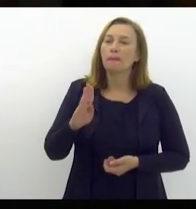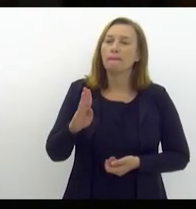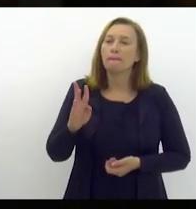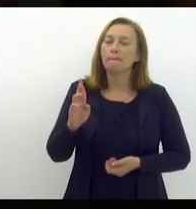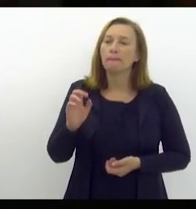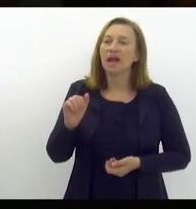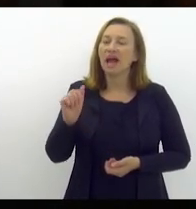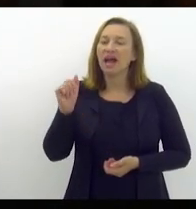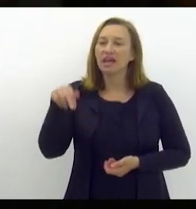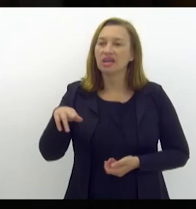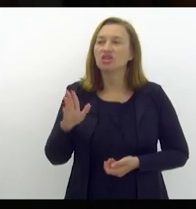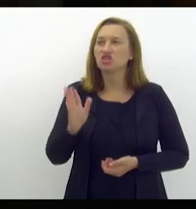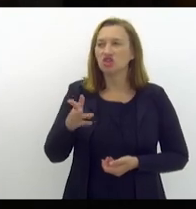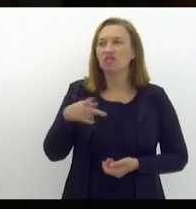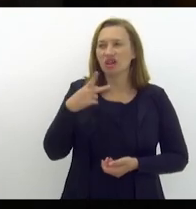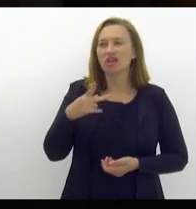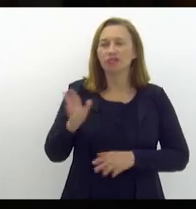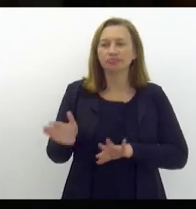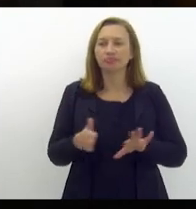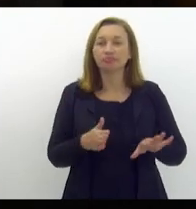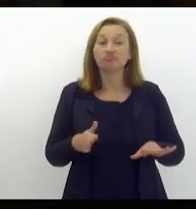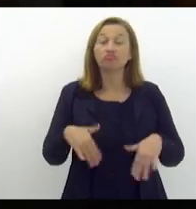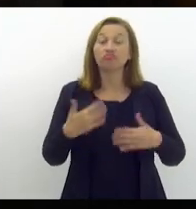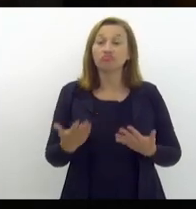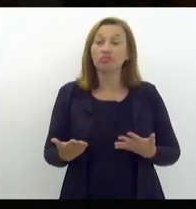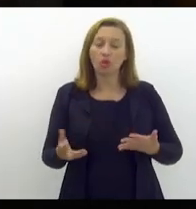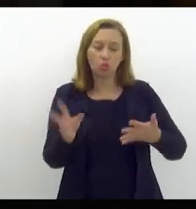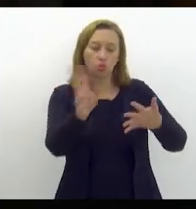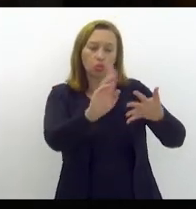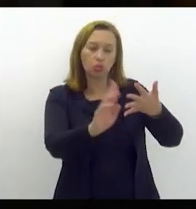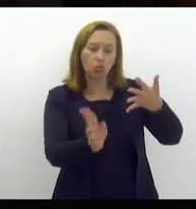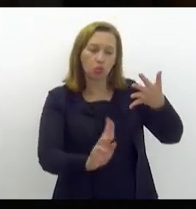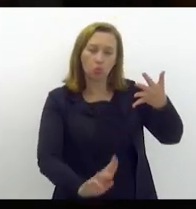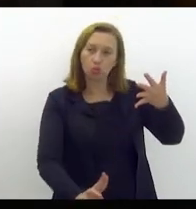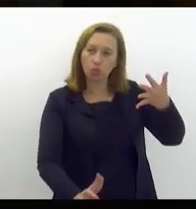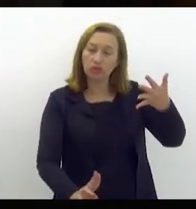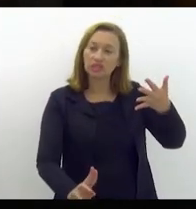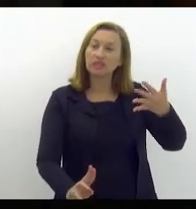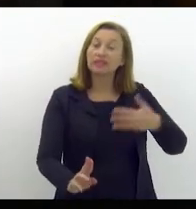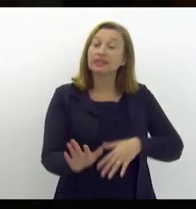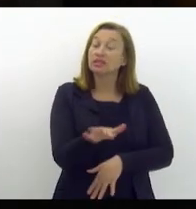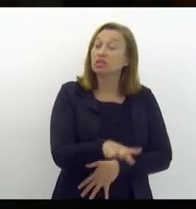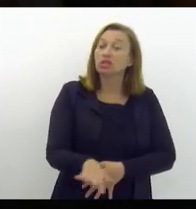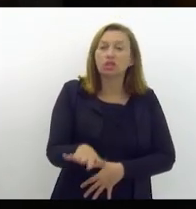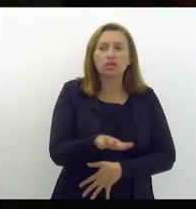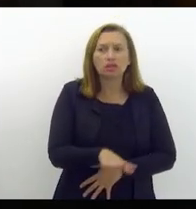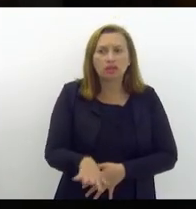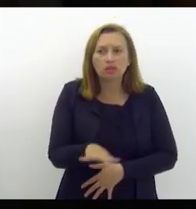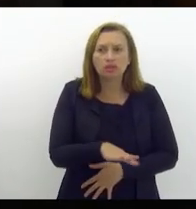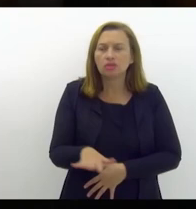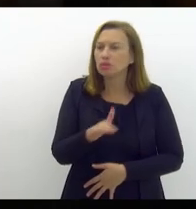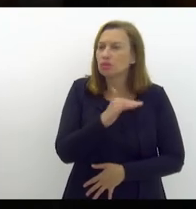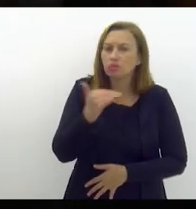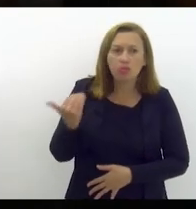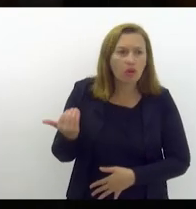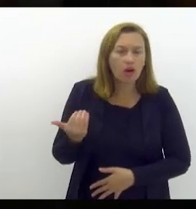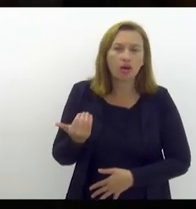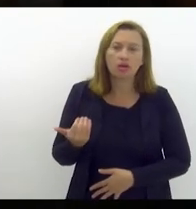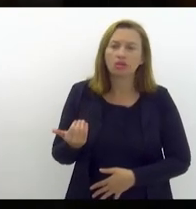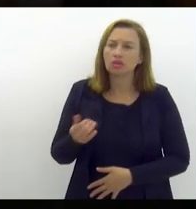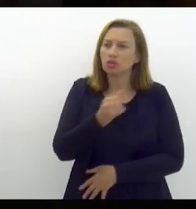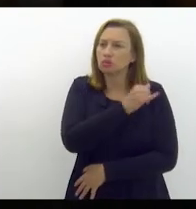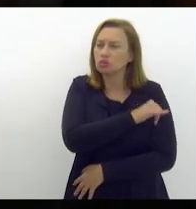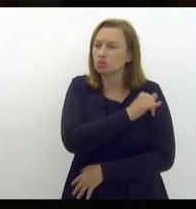6 anos, que eu acho que eu já falei. Então, são esses os nomes das crianças que foram baleadas no Grande